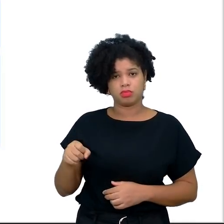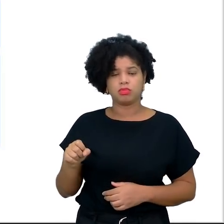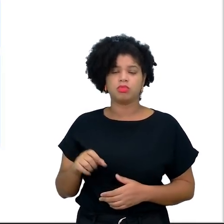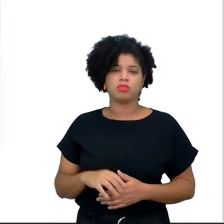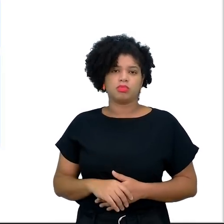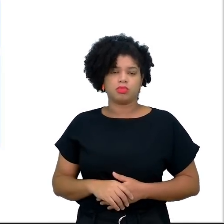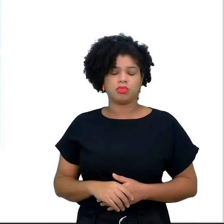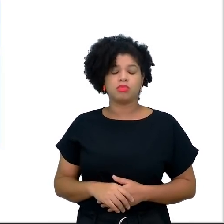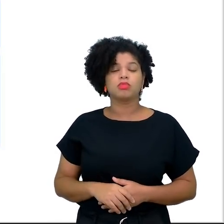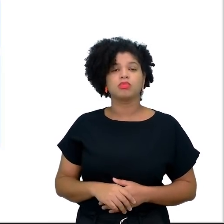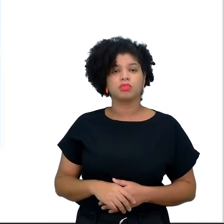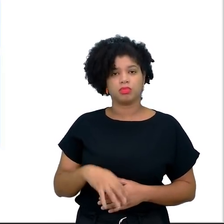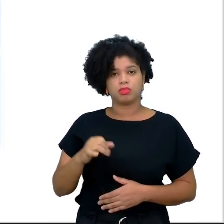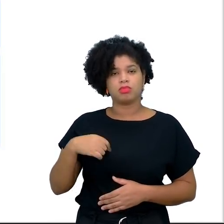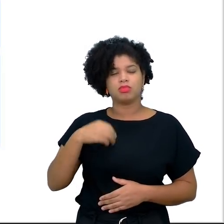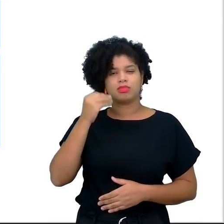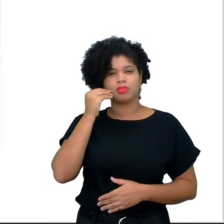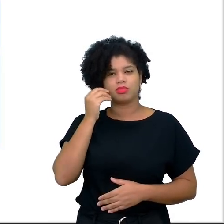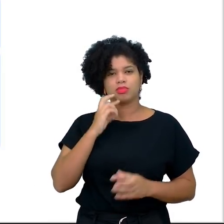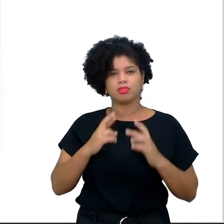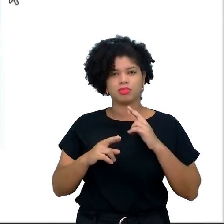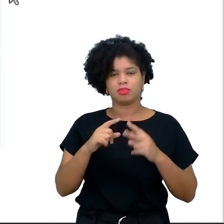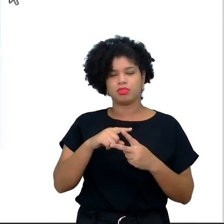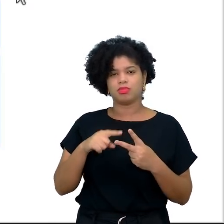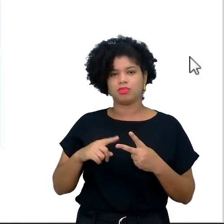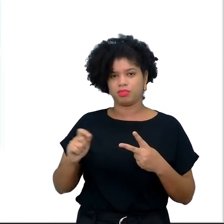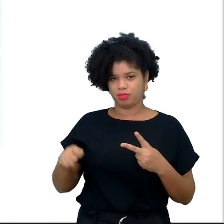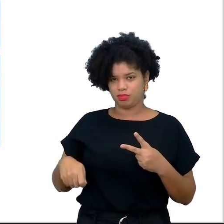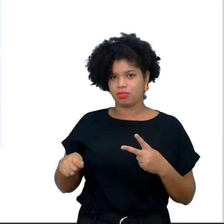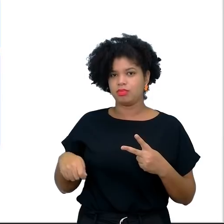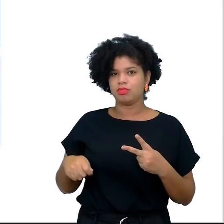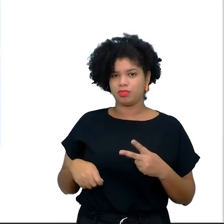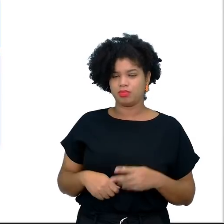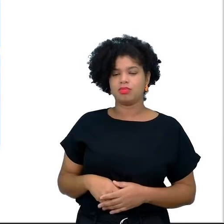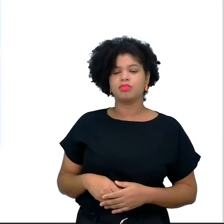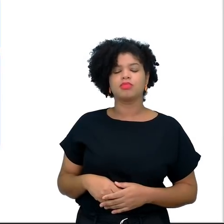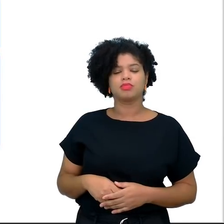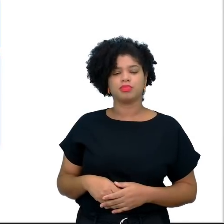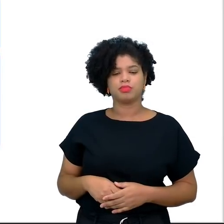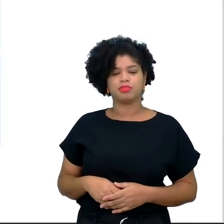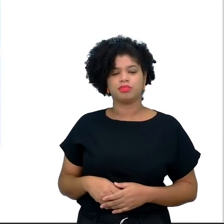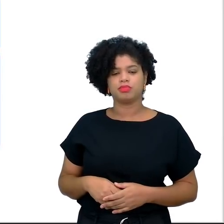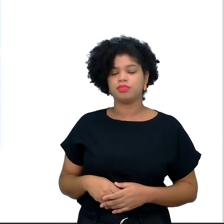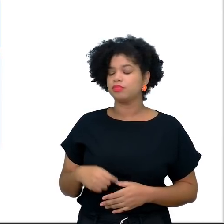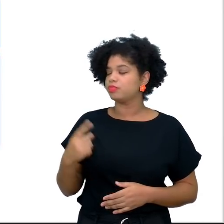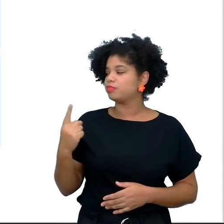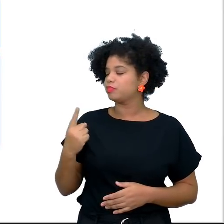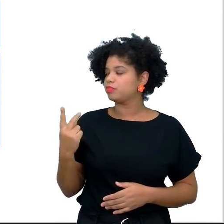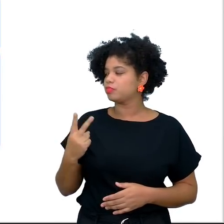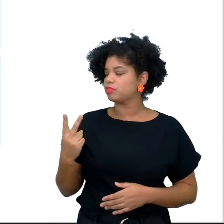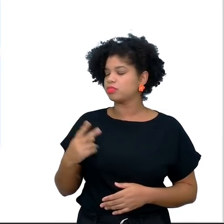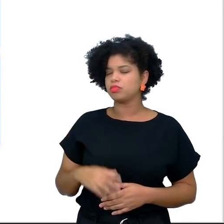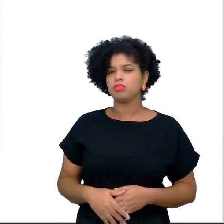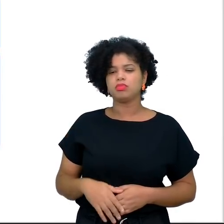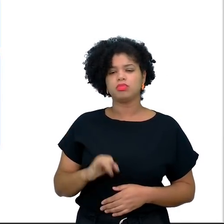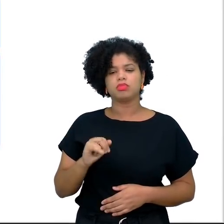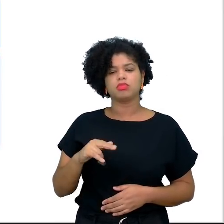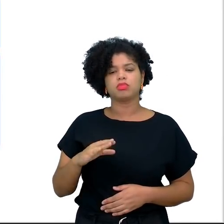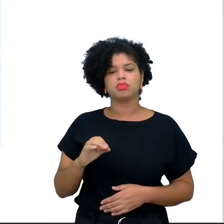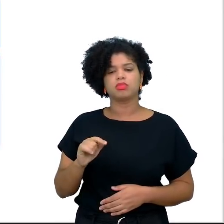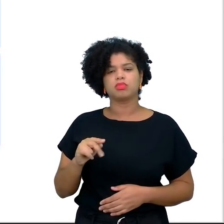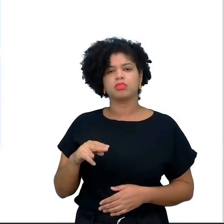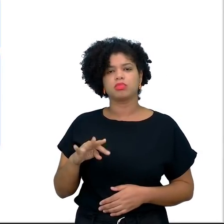E, então, agora a gente vai tentar responder essas duas questões, né? E aí são essas duas. O que vem a ser uma